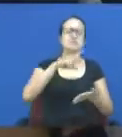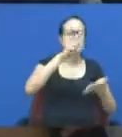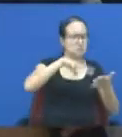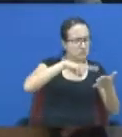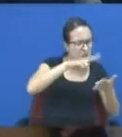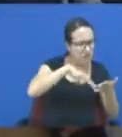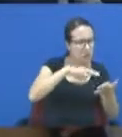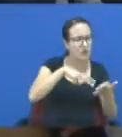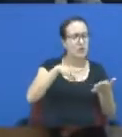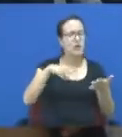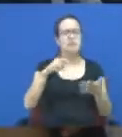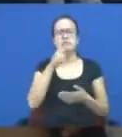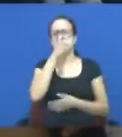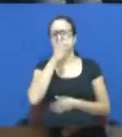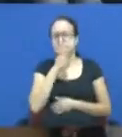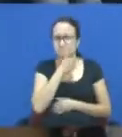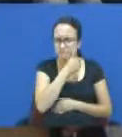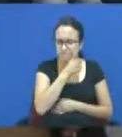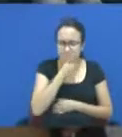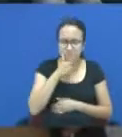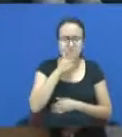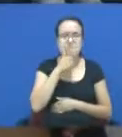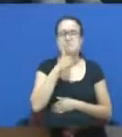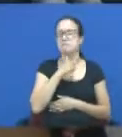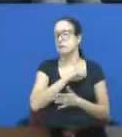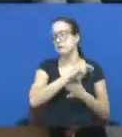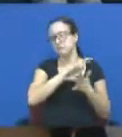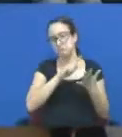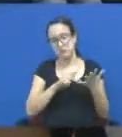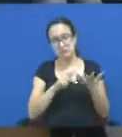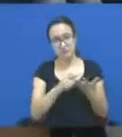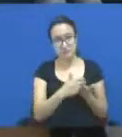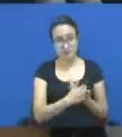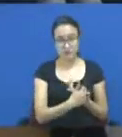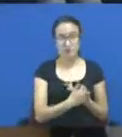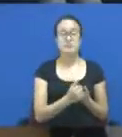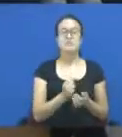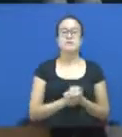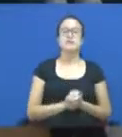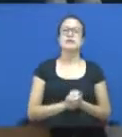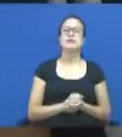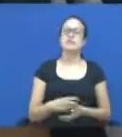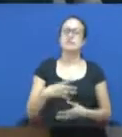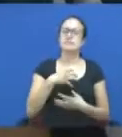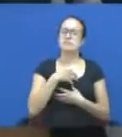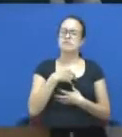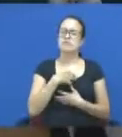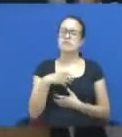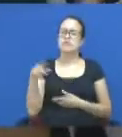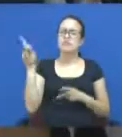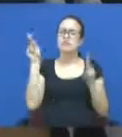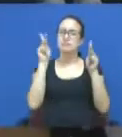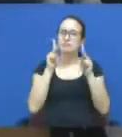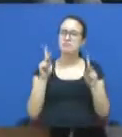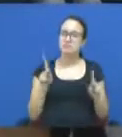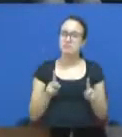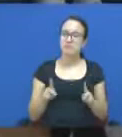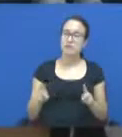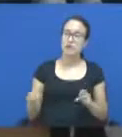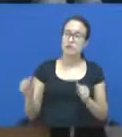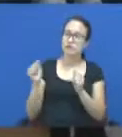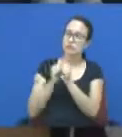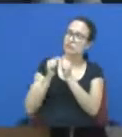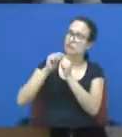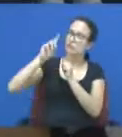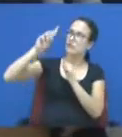autoflagelação. Contudo, o seu sentimento de incapacidade para sentir paz diante de Deus continuou levando-o